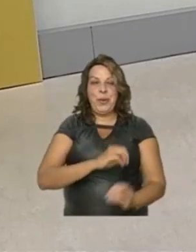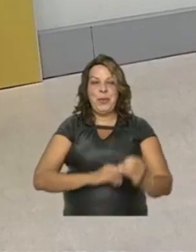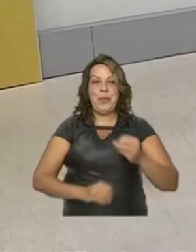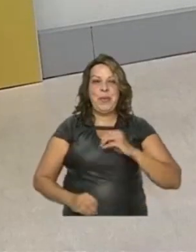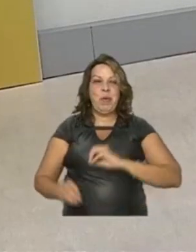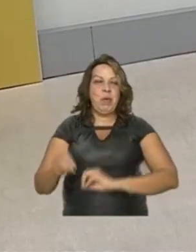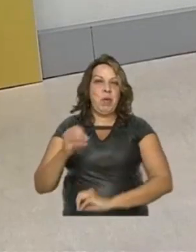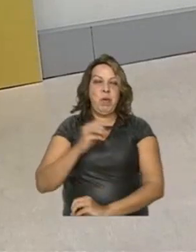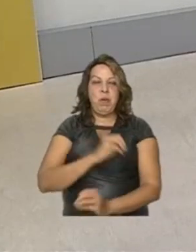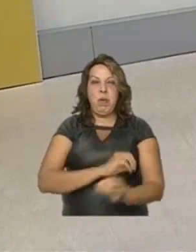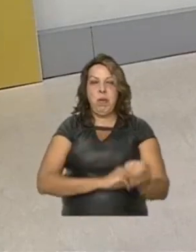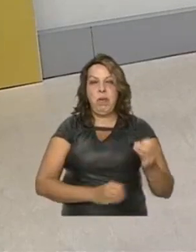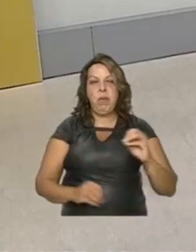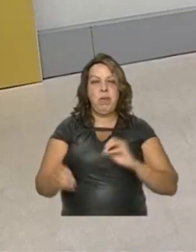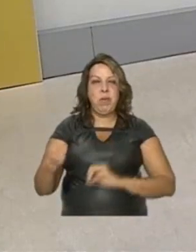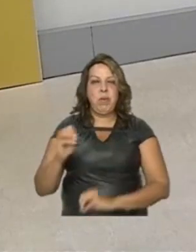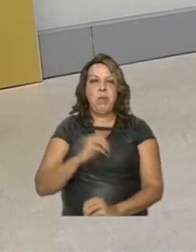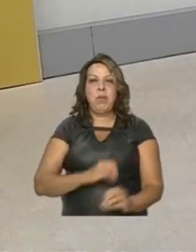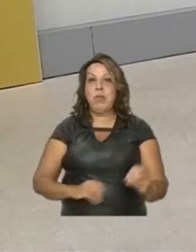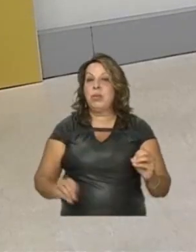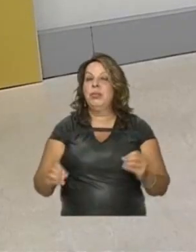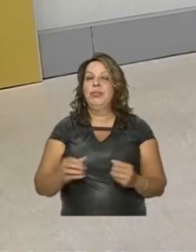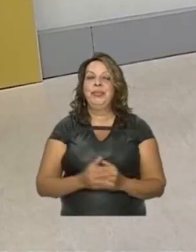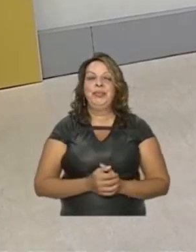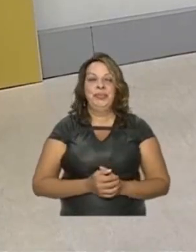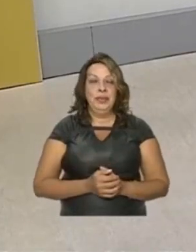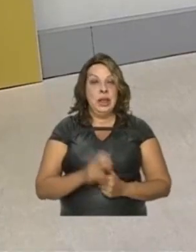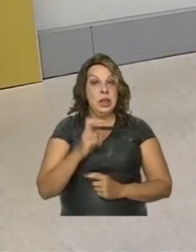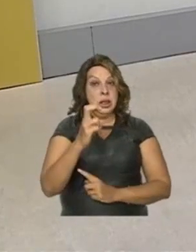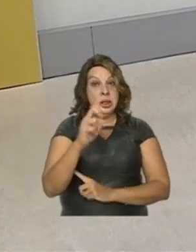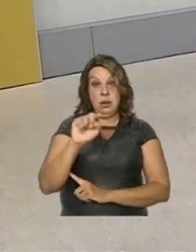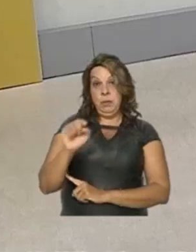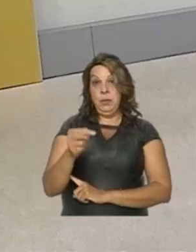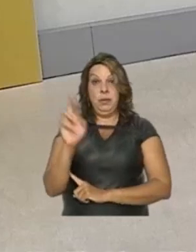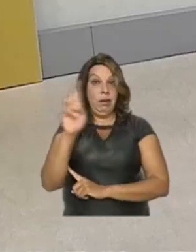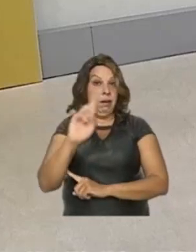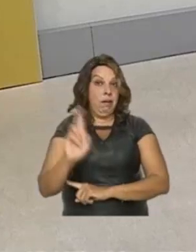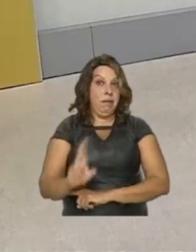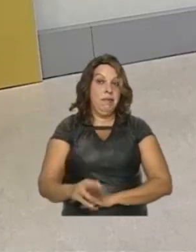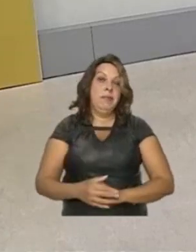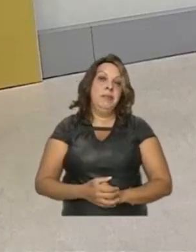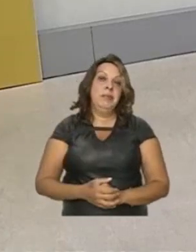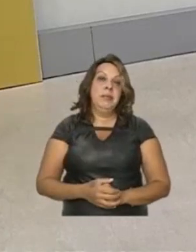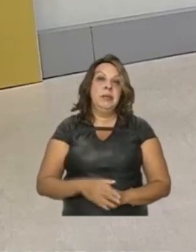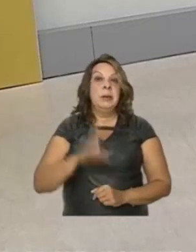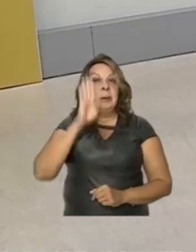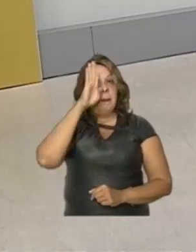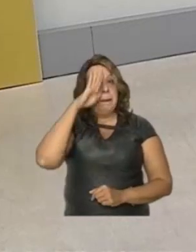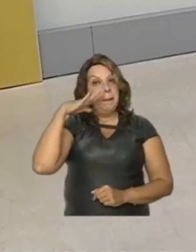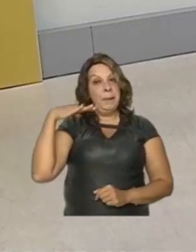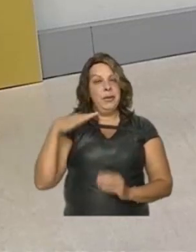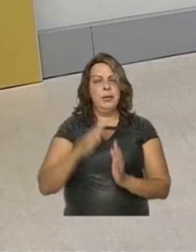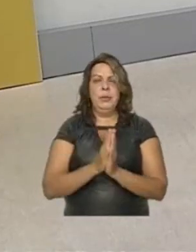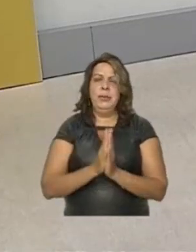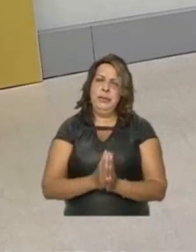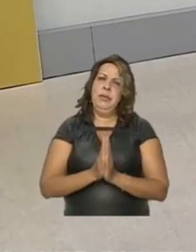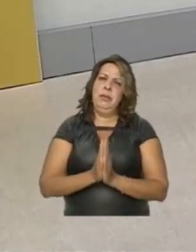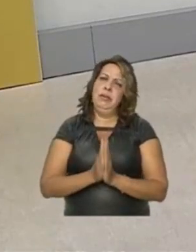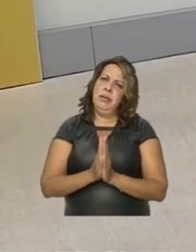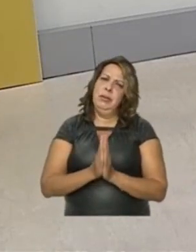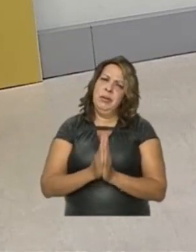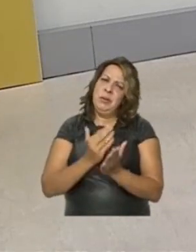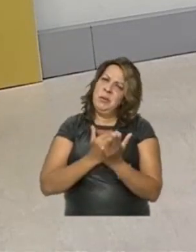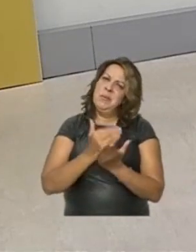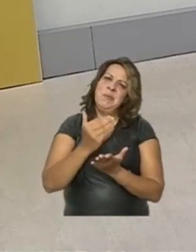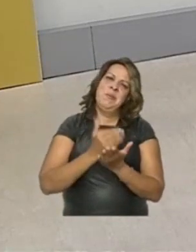pipocar, pipocando, tá valendo? São 5 mil reais, por favor. Beth, chama a primeira bolinha pra